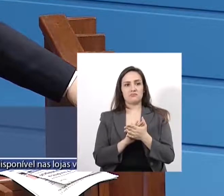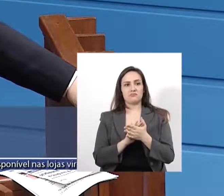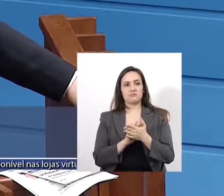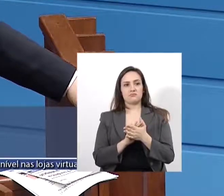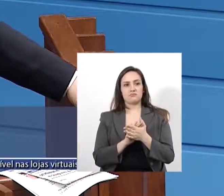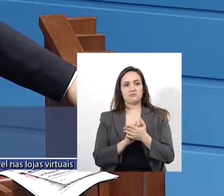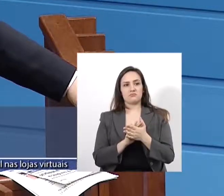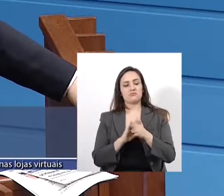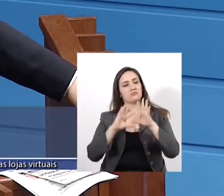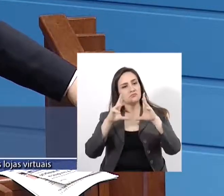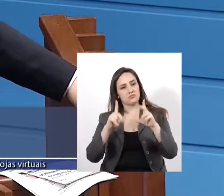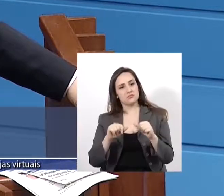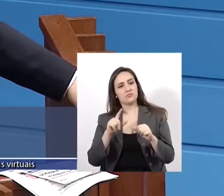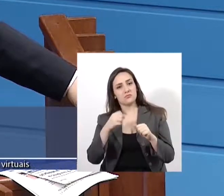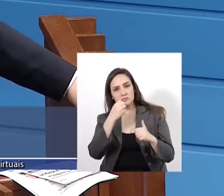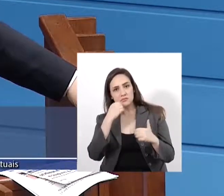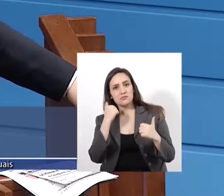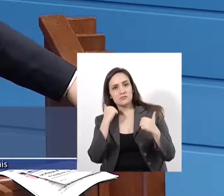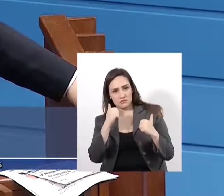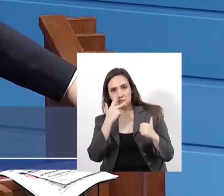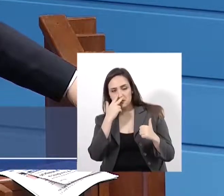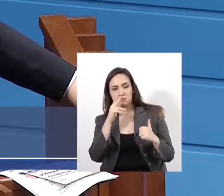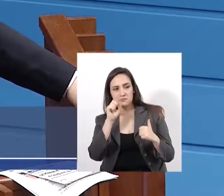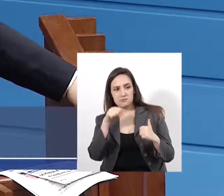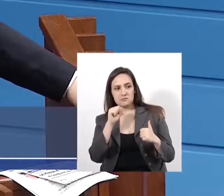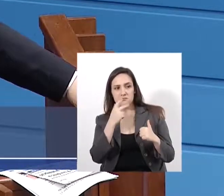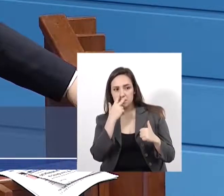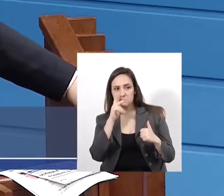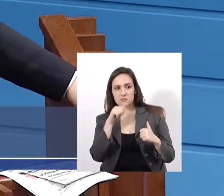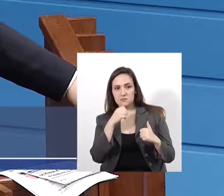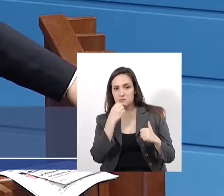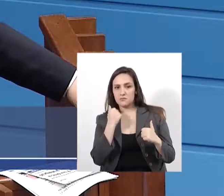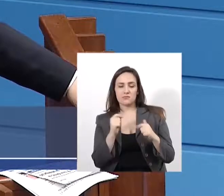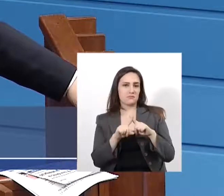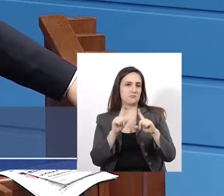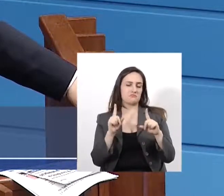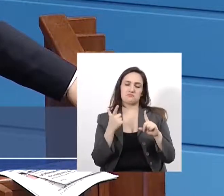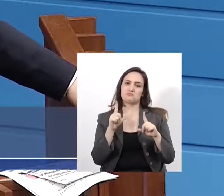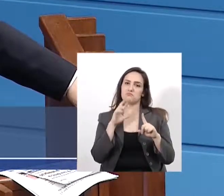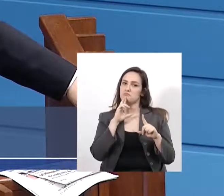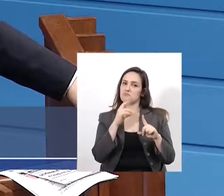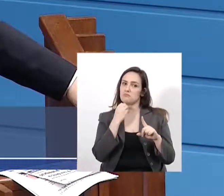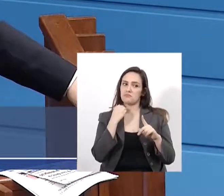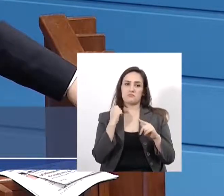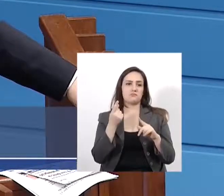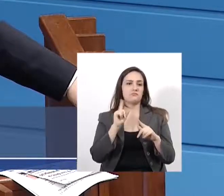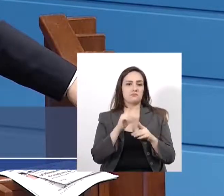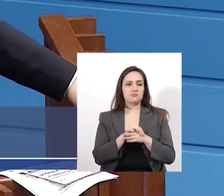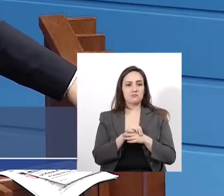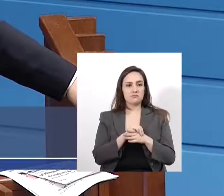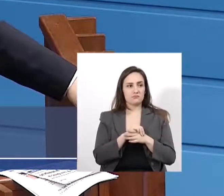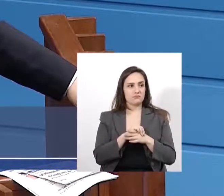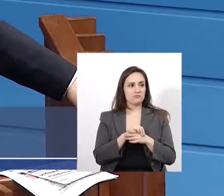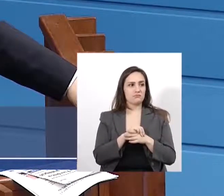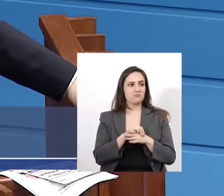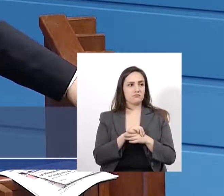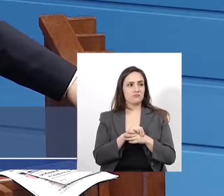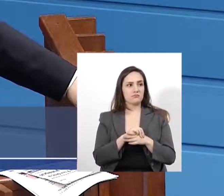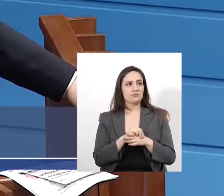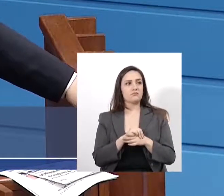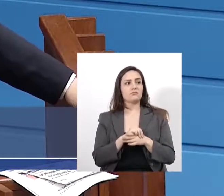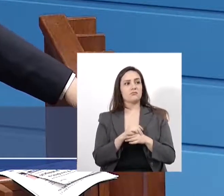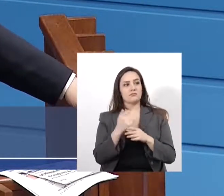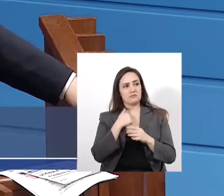mas você não vê resultado nos números até então. Não tem resultado nos números. Eu sou um daqueles que quero ver o